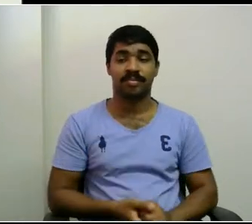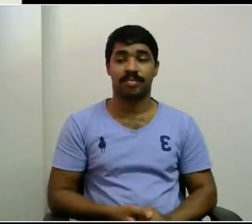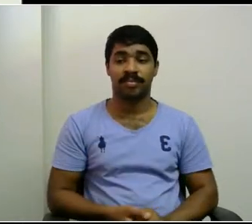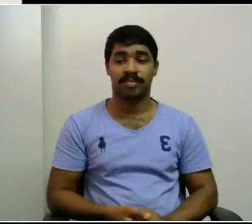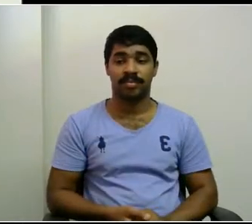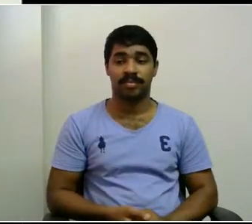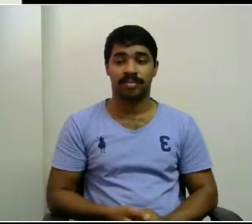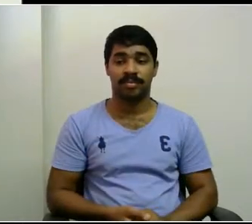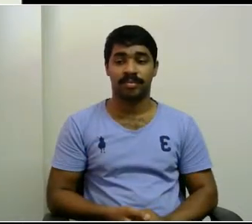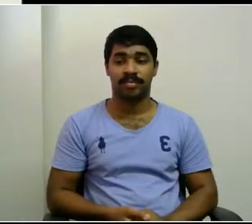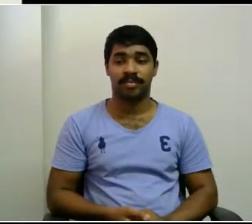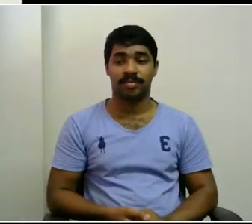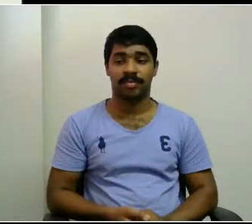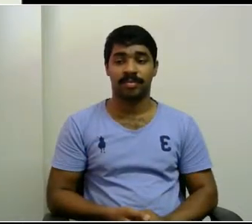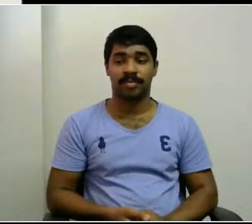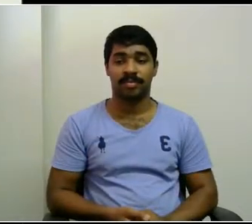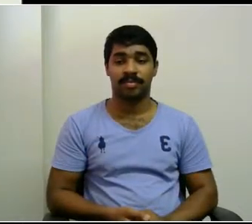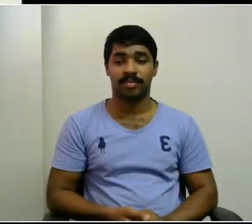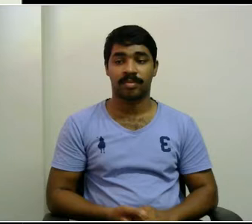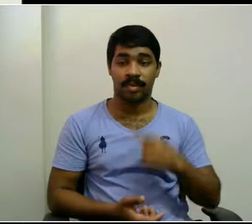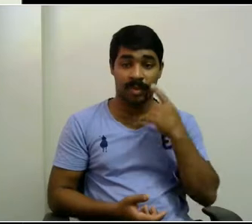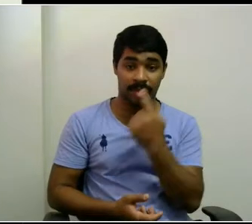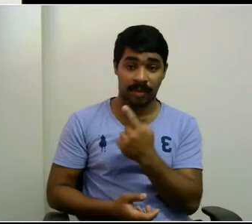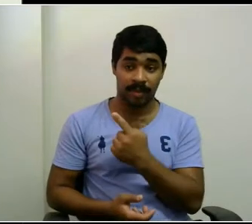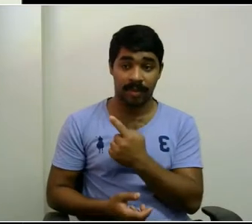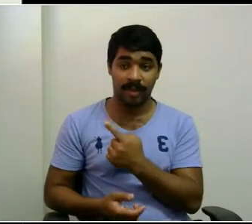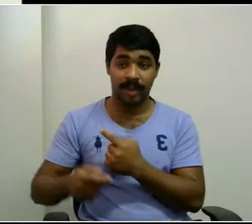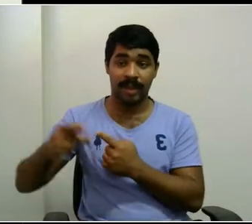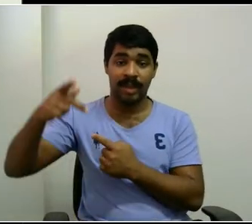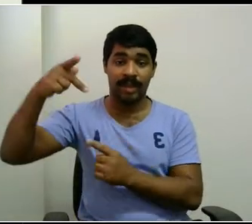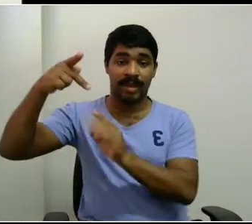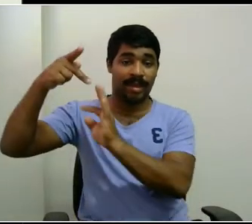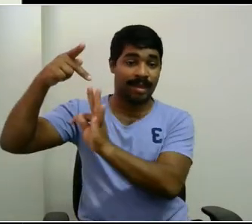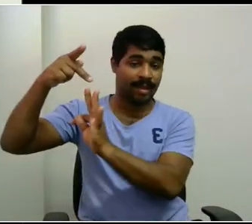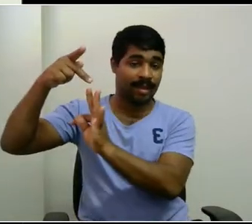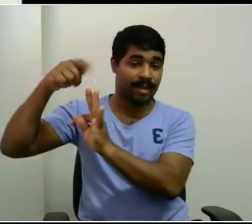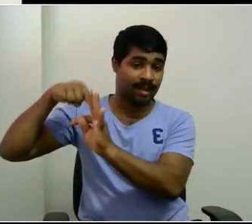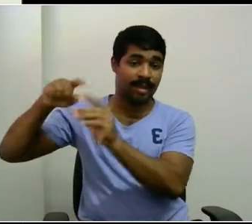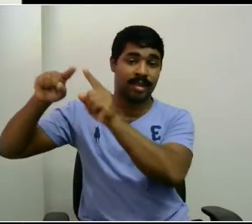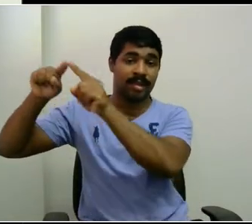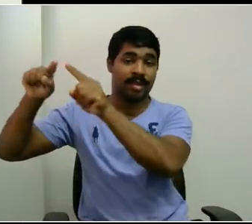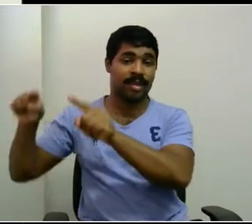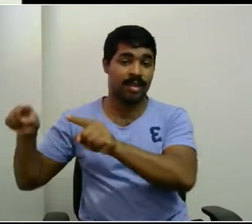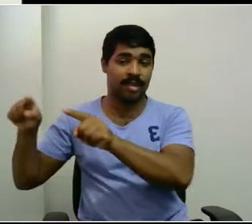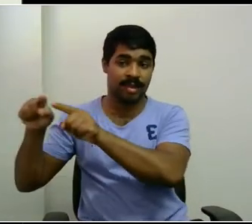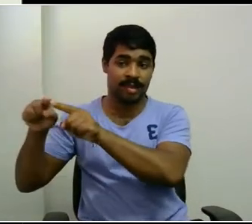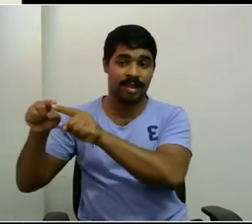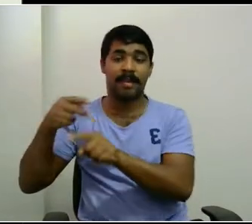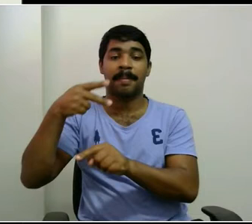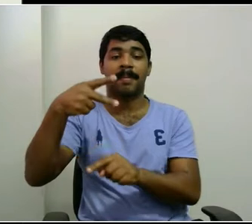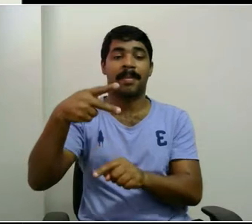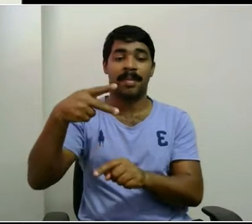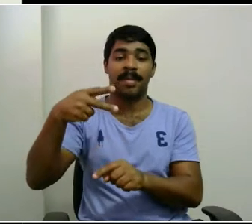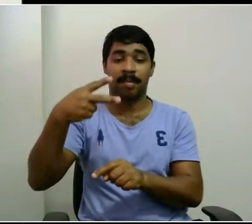do triângulo, ou seja, o perímetro do triângulo, que é o PT, ele seja menor que o perímetro do